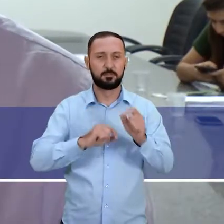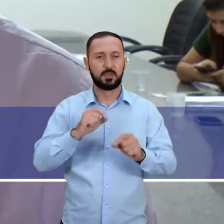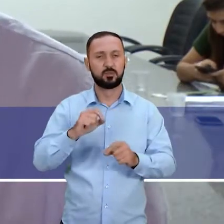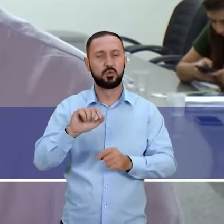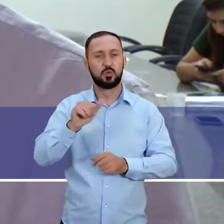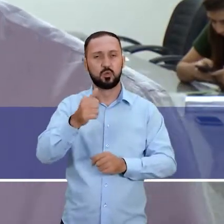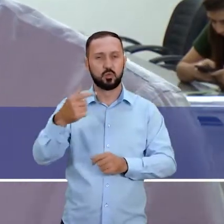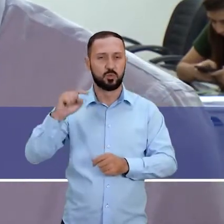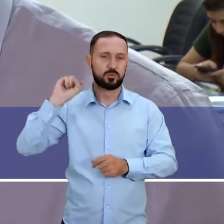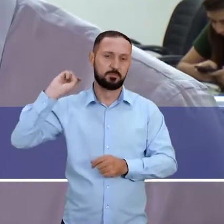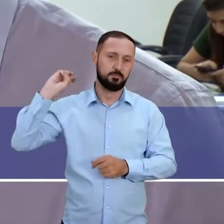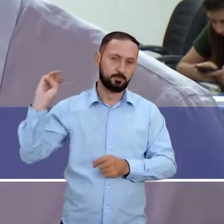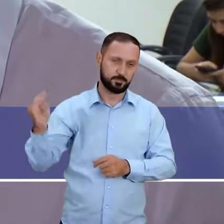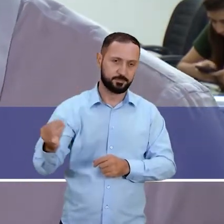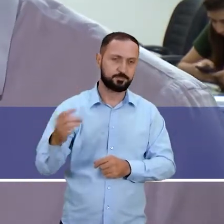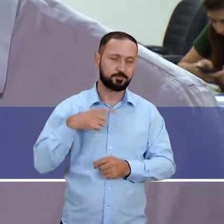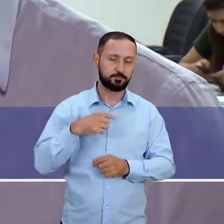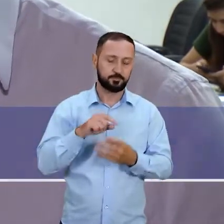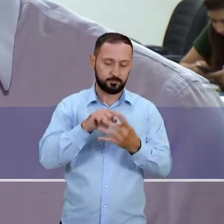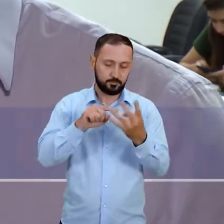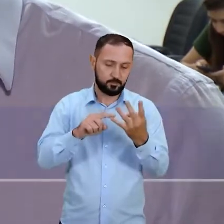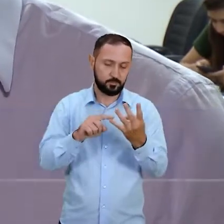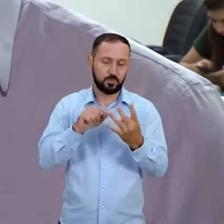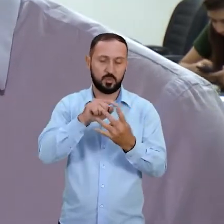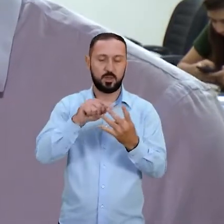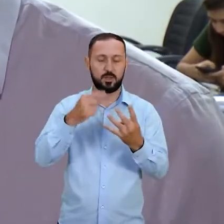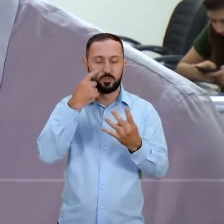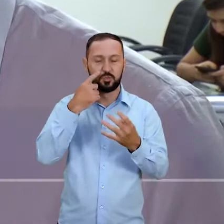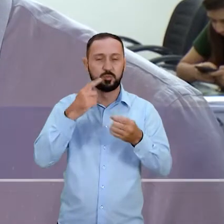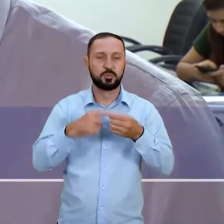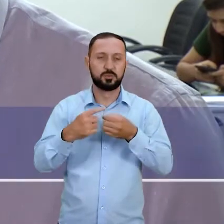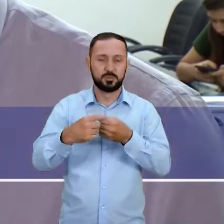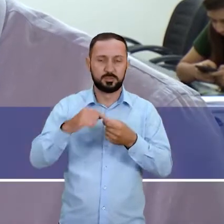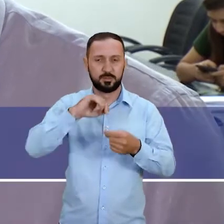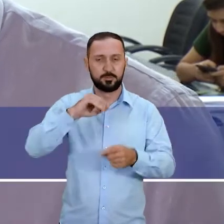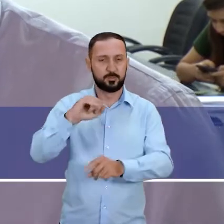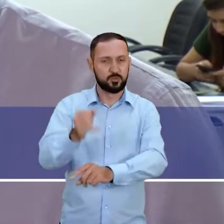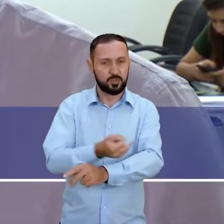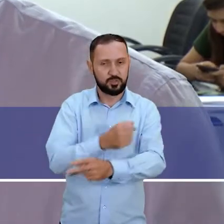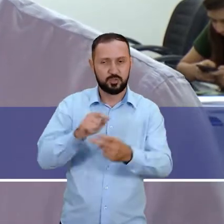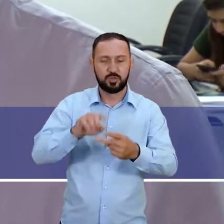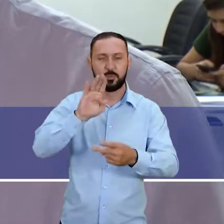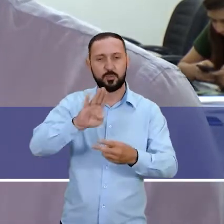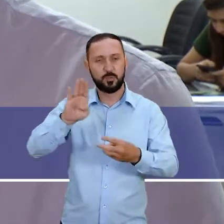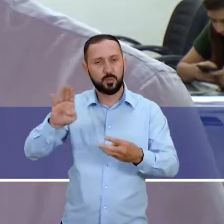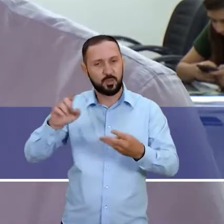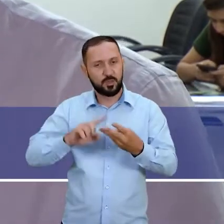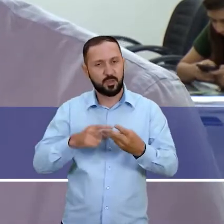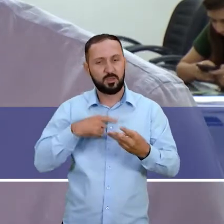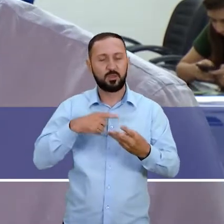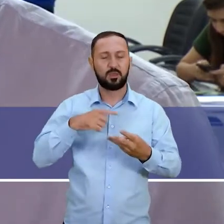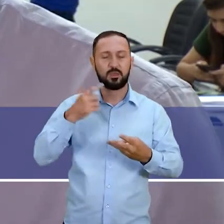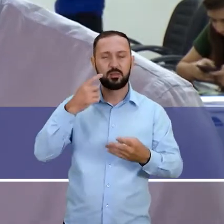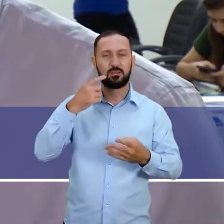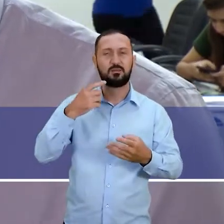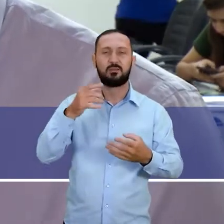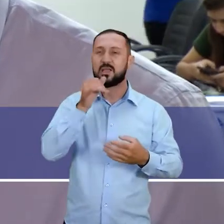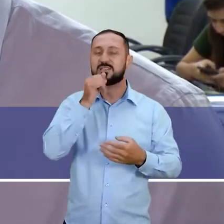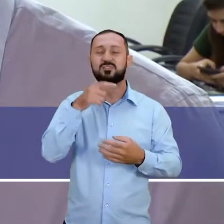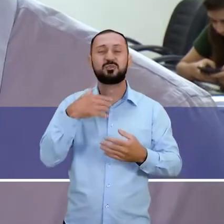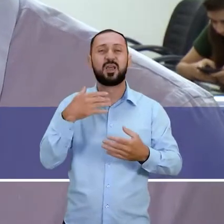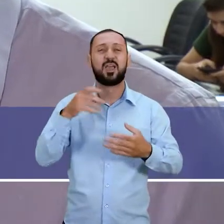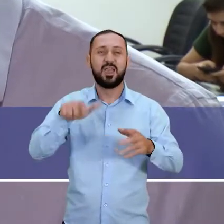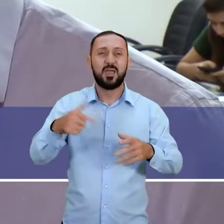mais de quase 12 milhões e meio de reais para 4 municípios, Murtinho, Bodoquena, Jardim e Bonito. Né, e tudo isso está em jogo quando